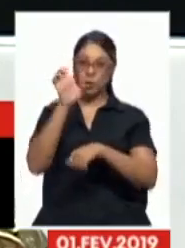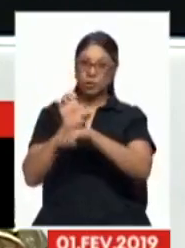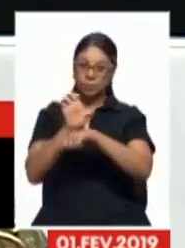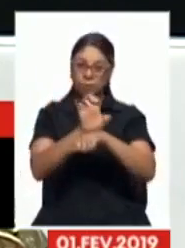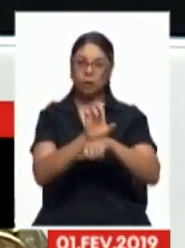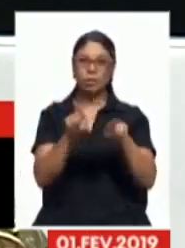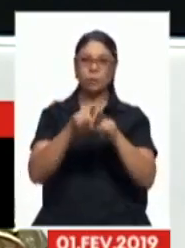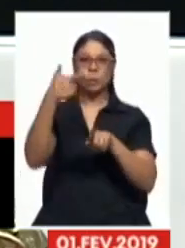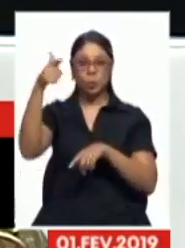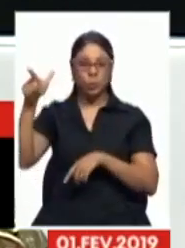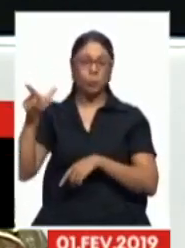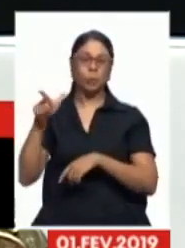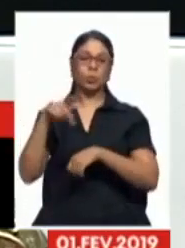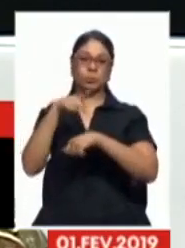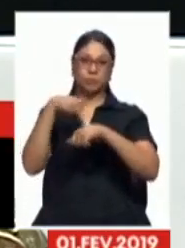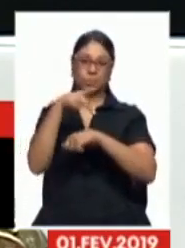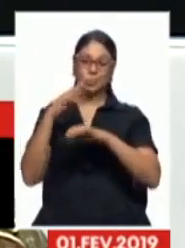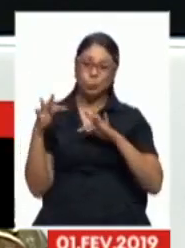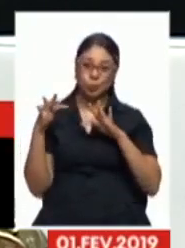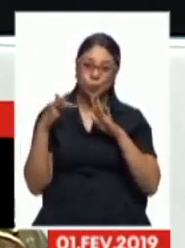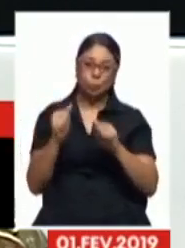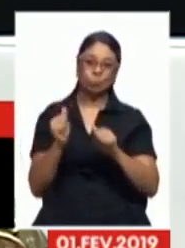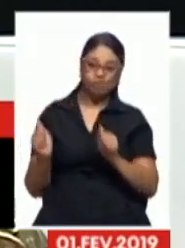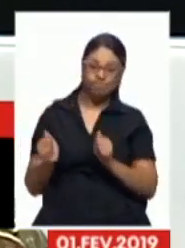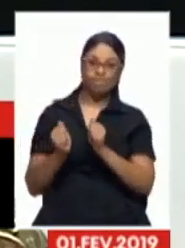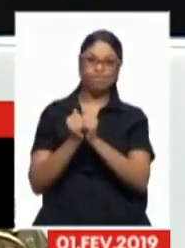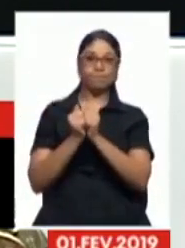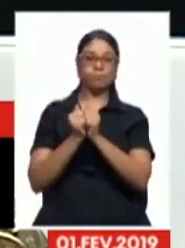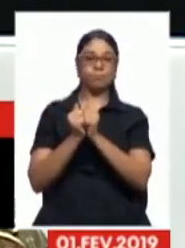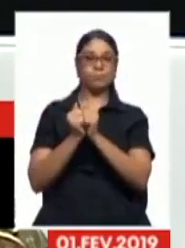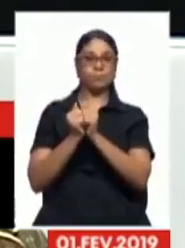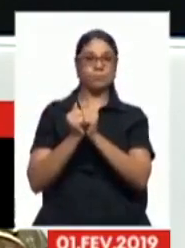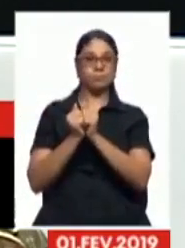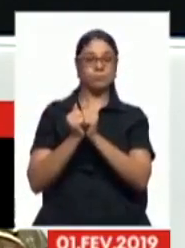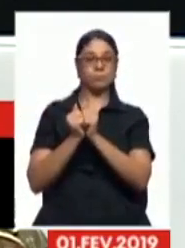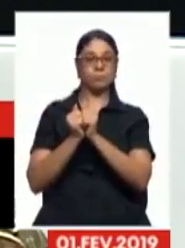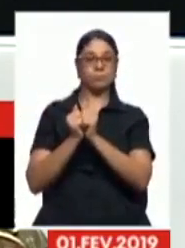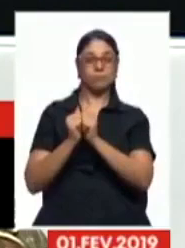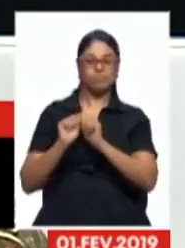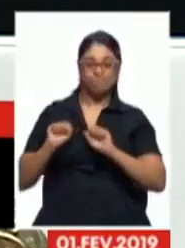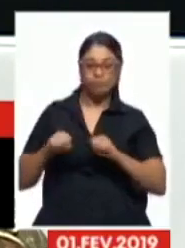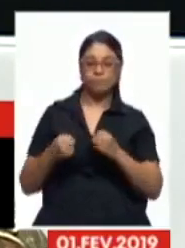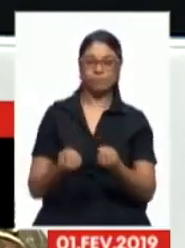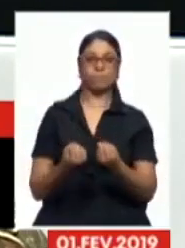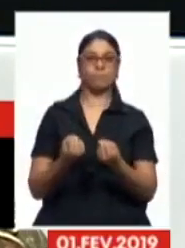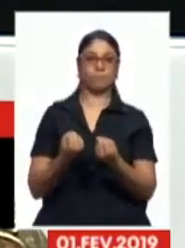todos irmanados nessa tarefa humanitária.